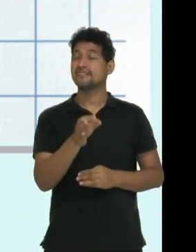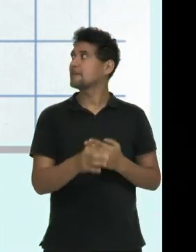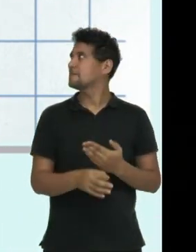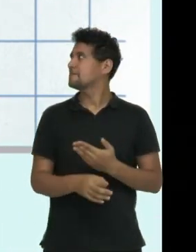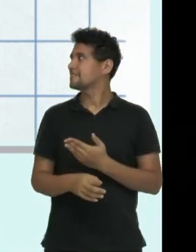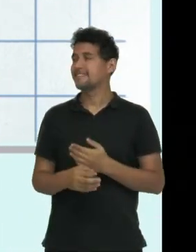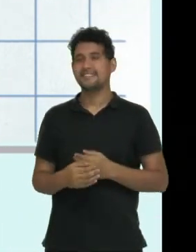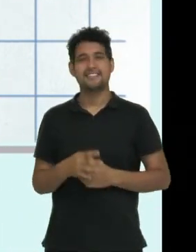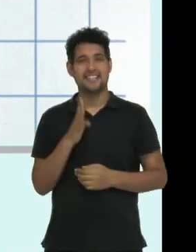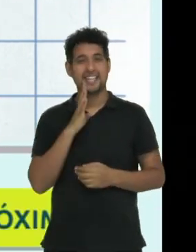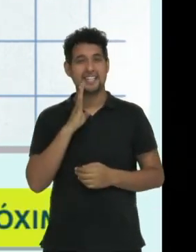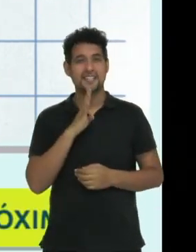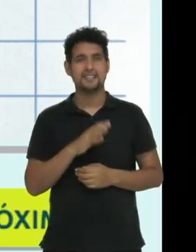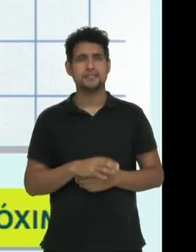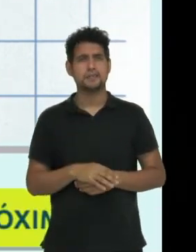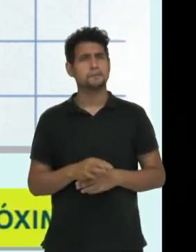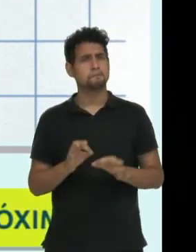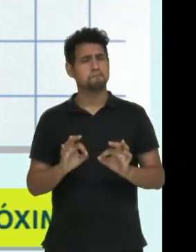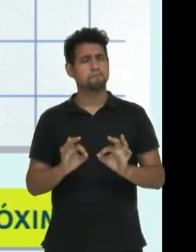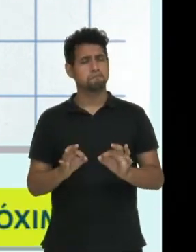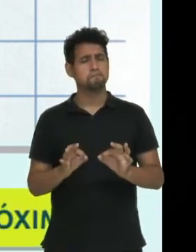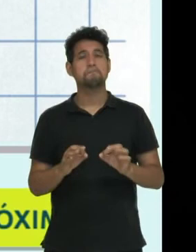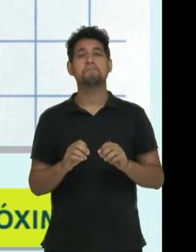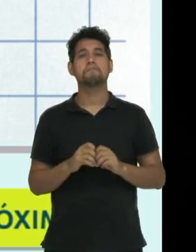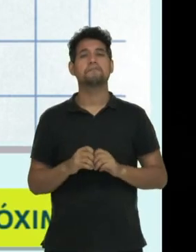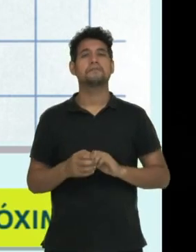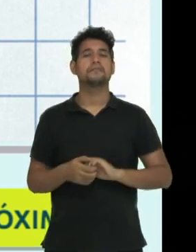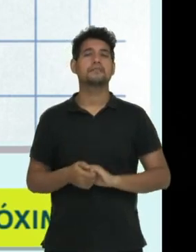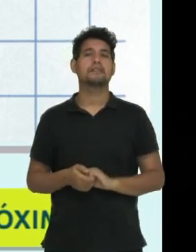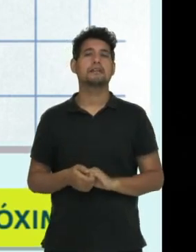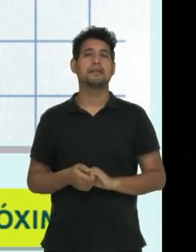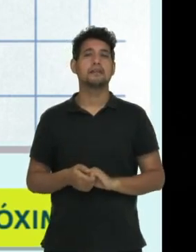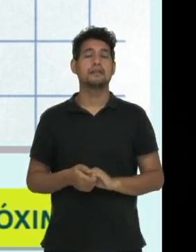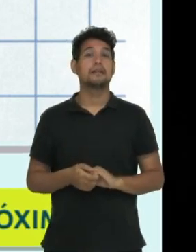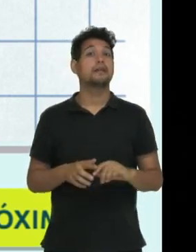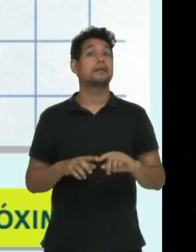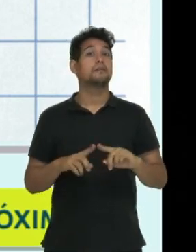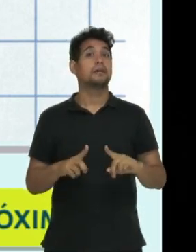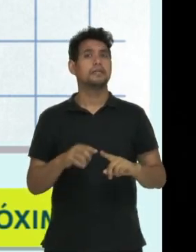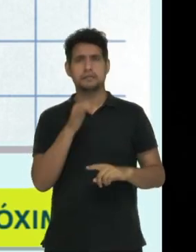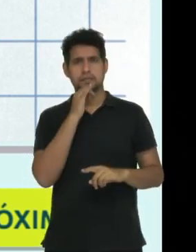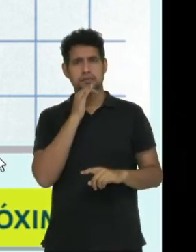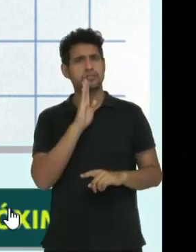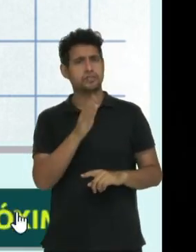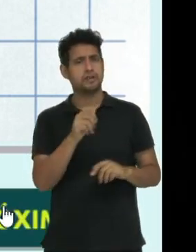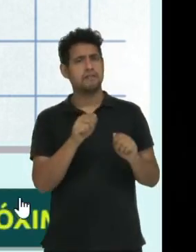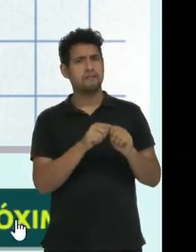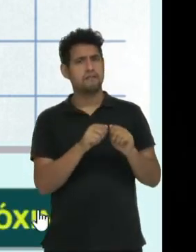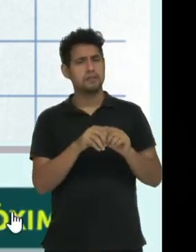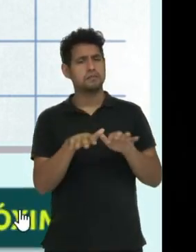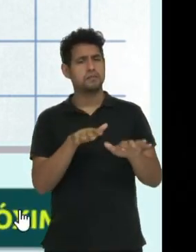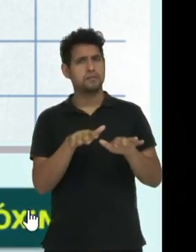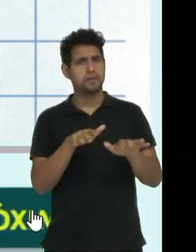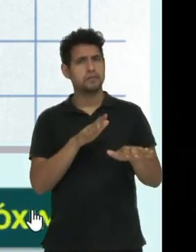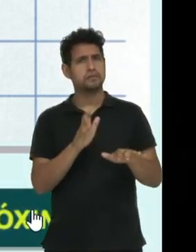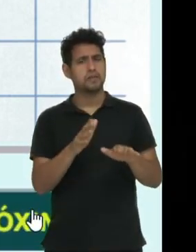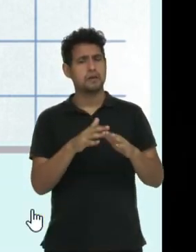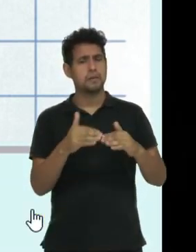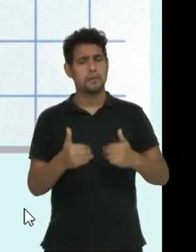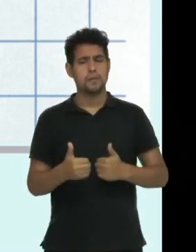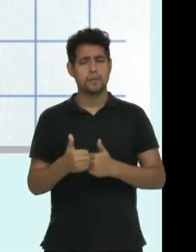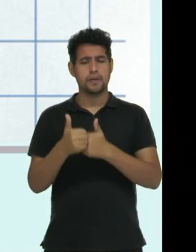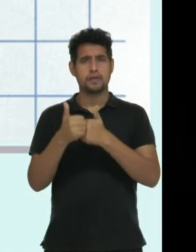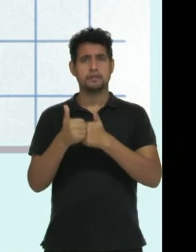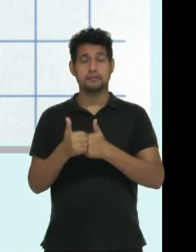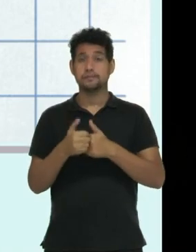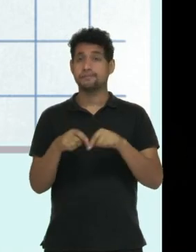né? Então, olha lá, deu certinho uma unidade. Logo que a gente já faz esse movimento, aparece aqui próximo. Então, a